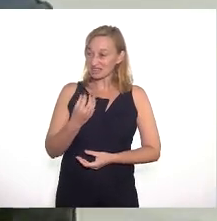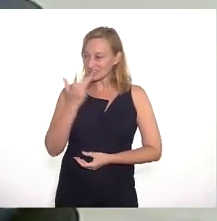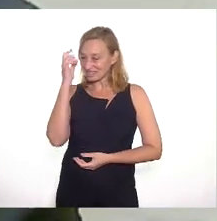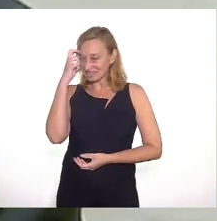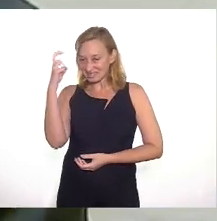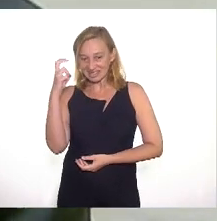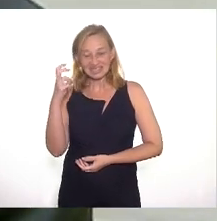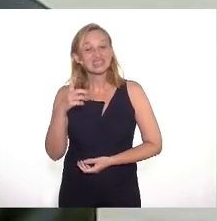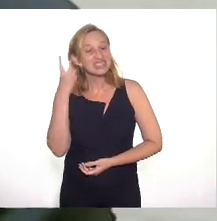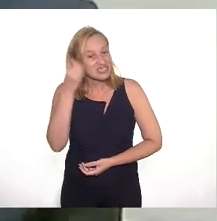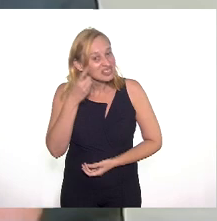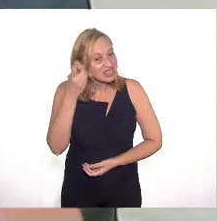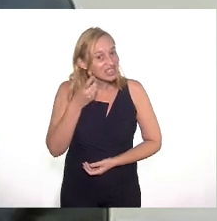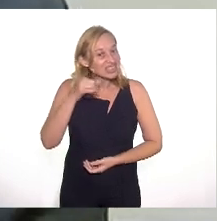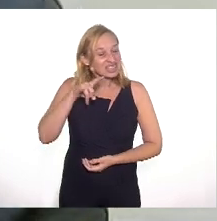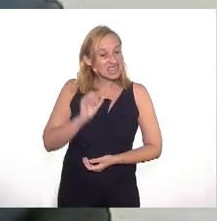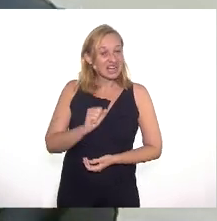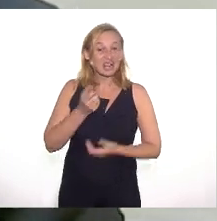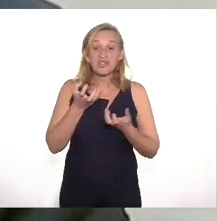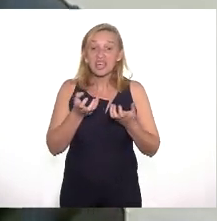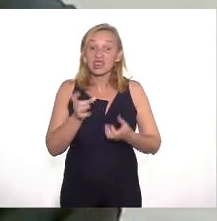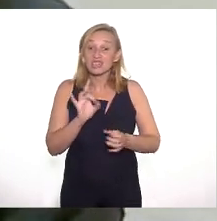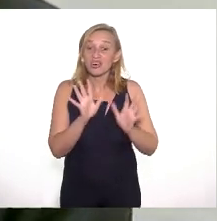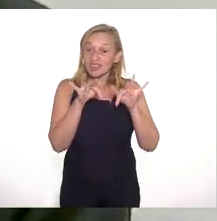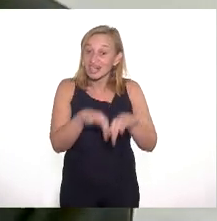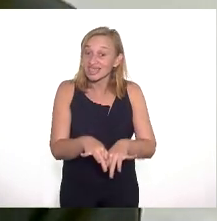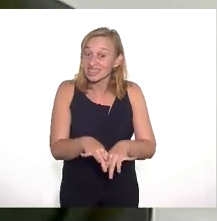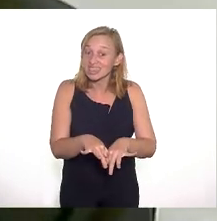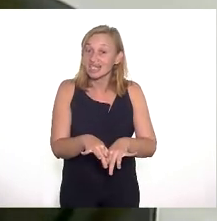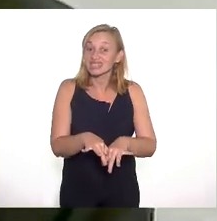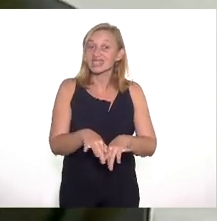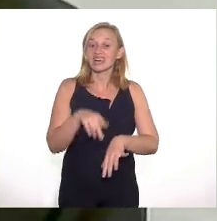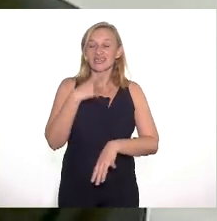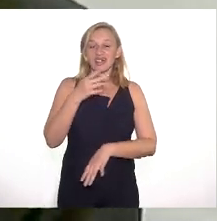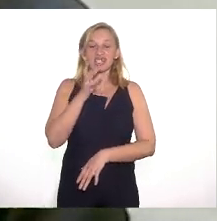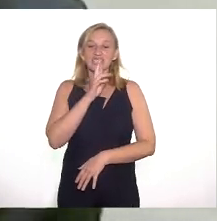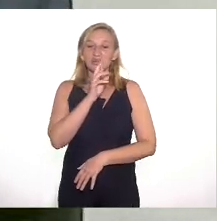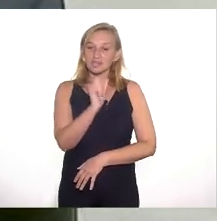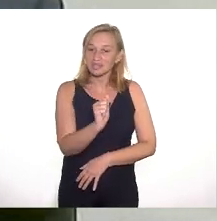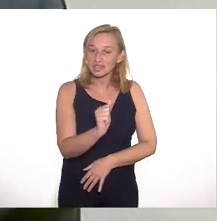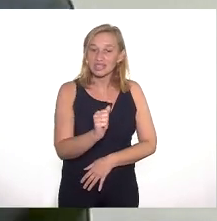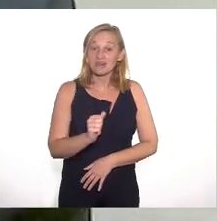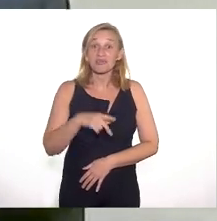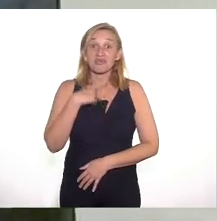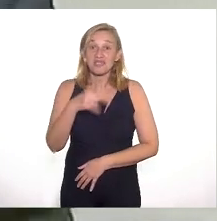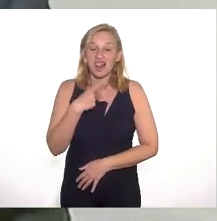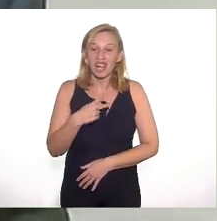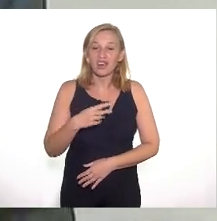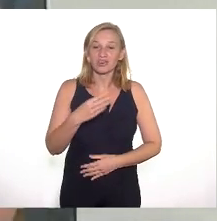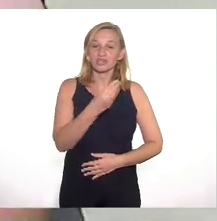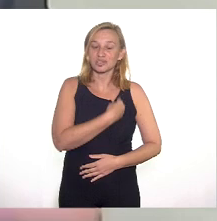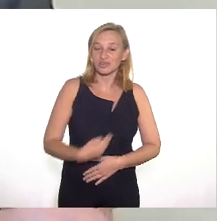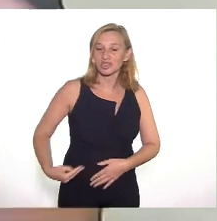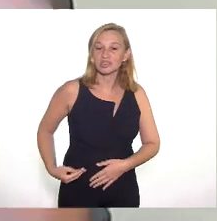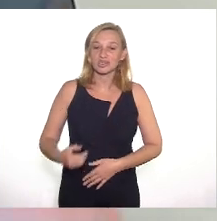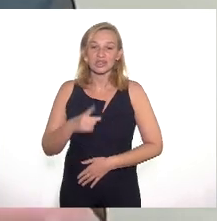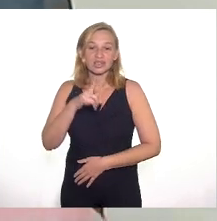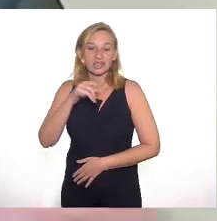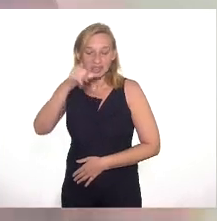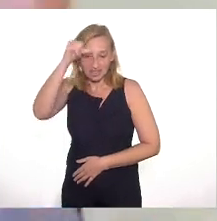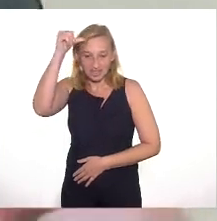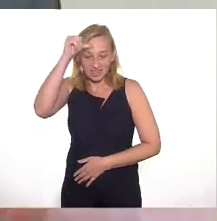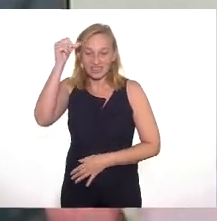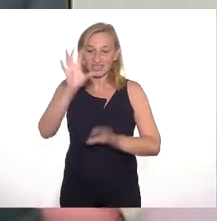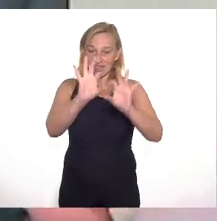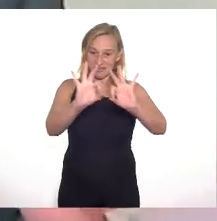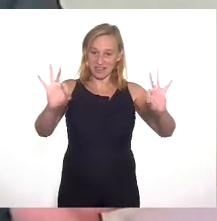da deputada Célia Jordão, eu quero só encerrar, e passando a palavra ao deputado Rodrigo Amorim, para dizer, o governador Cláudio Castro disse uma frase que eu